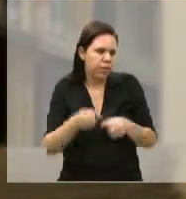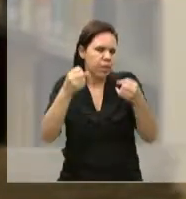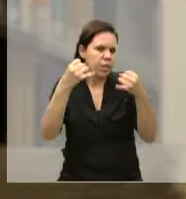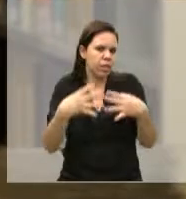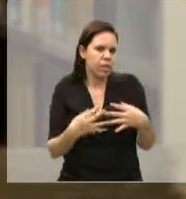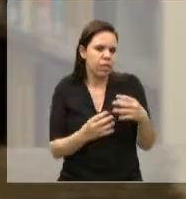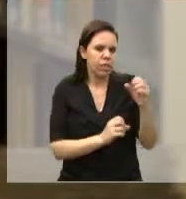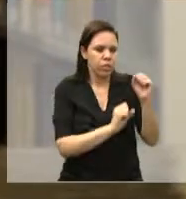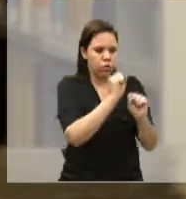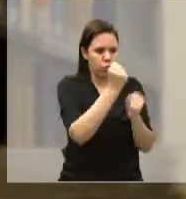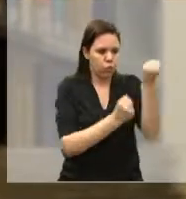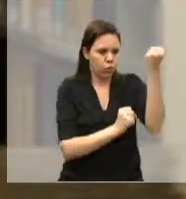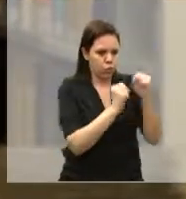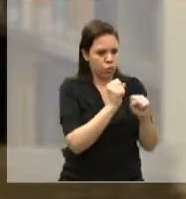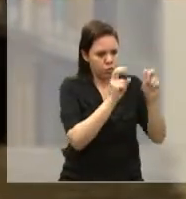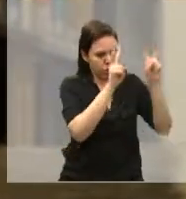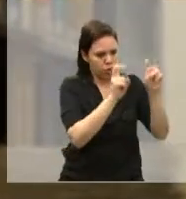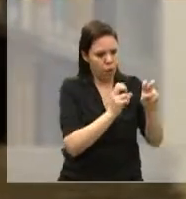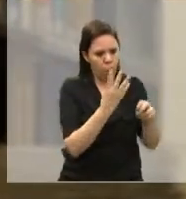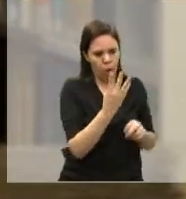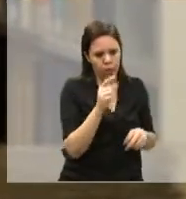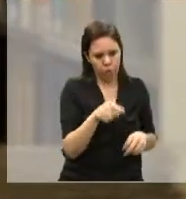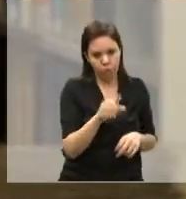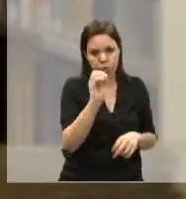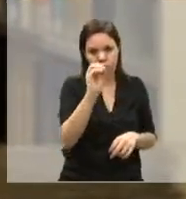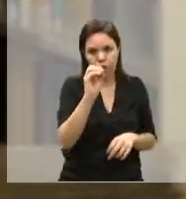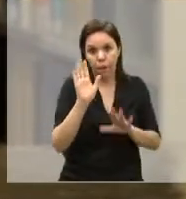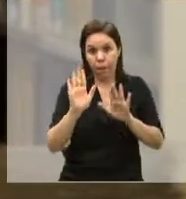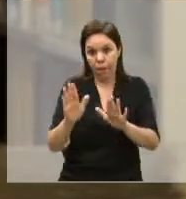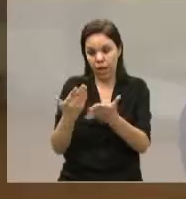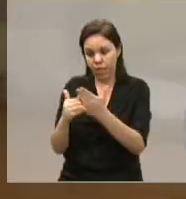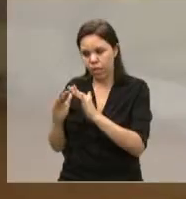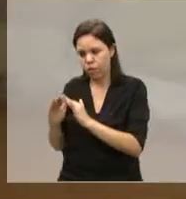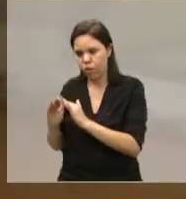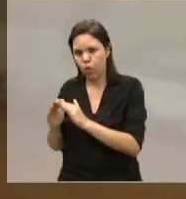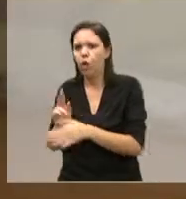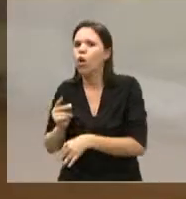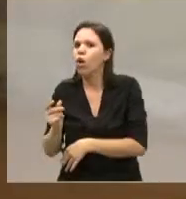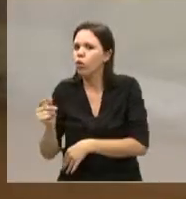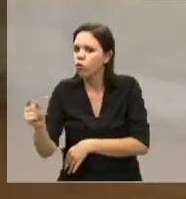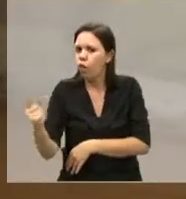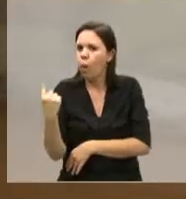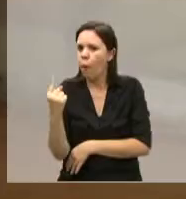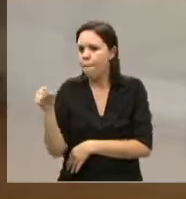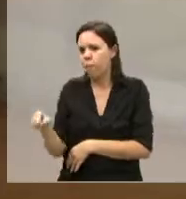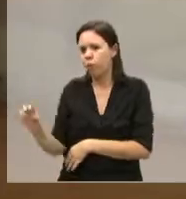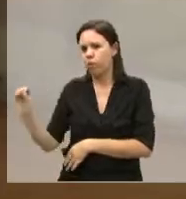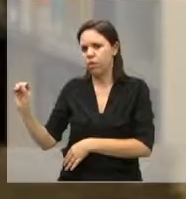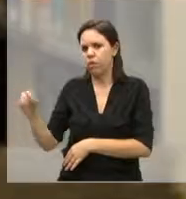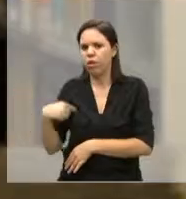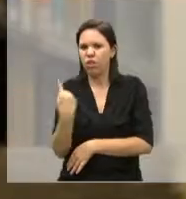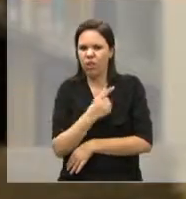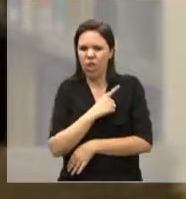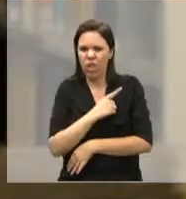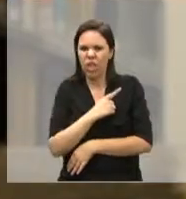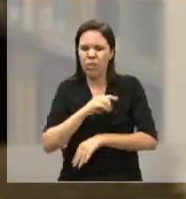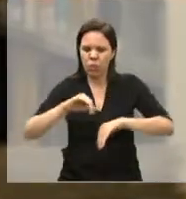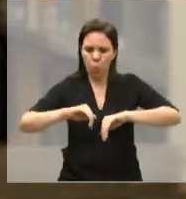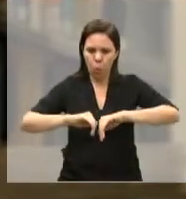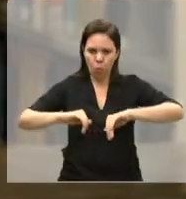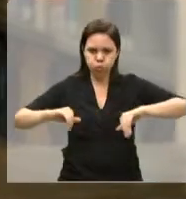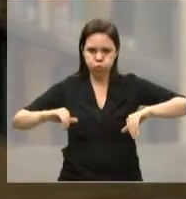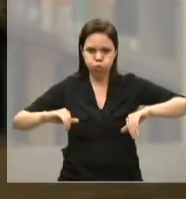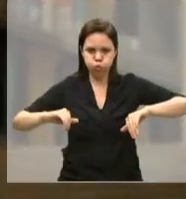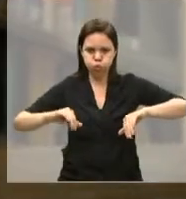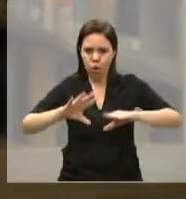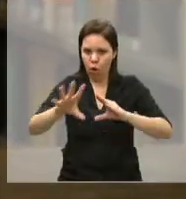indústria 4.0, mas a escola continua no 1.0. Então a gente tem um gap, tem um buraco muito grande